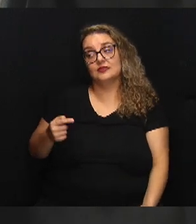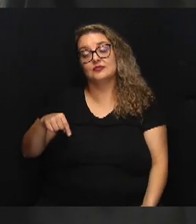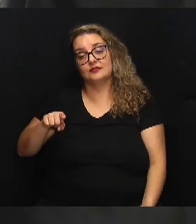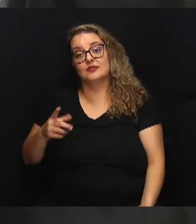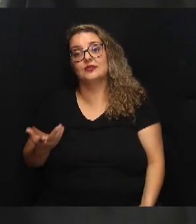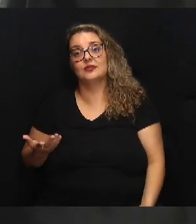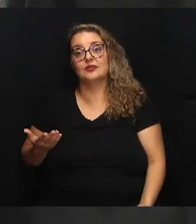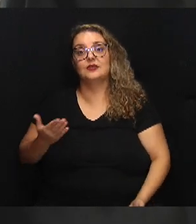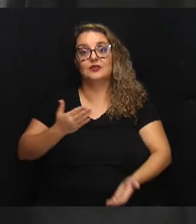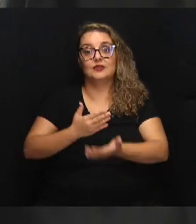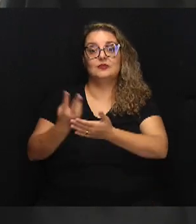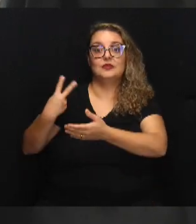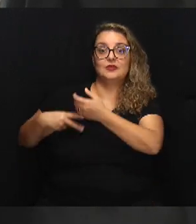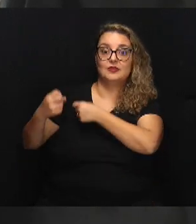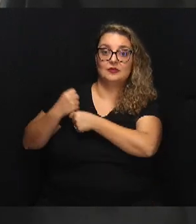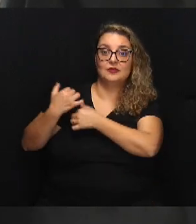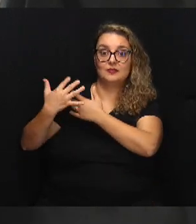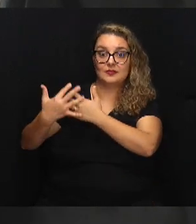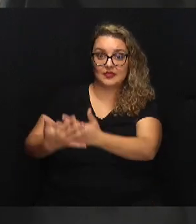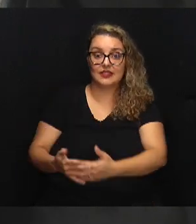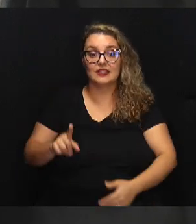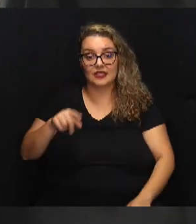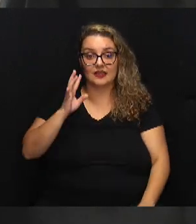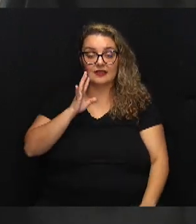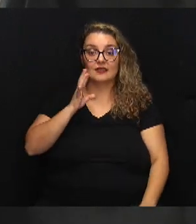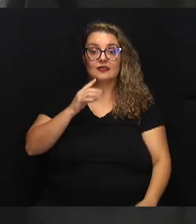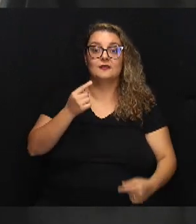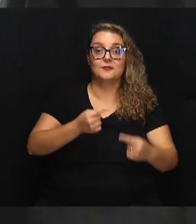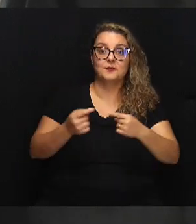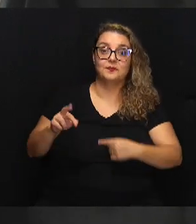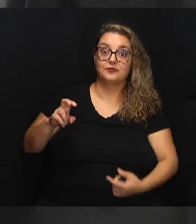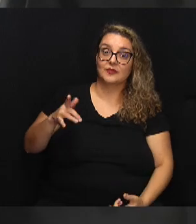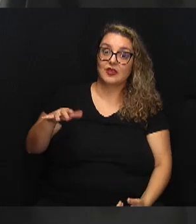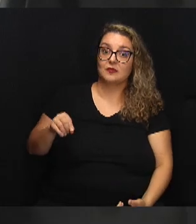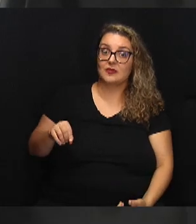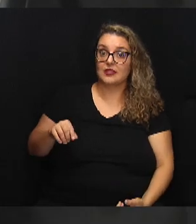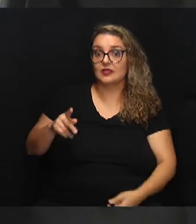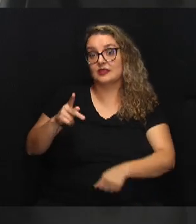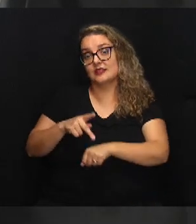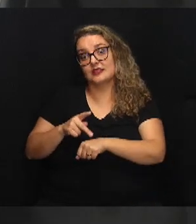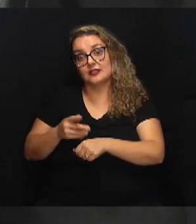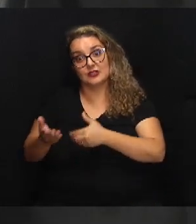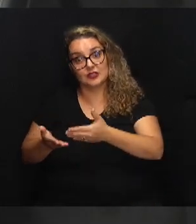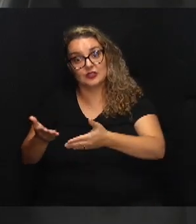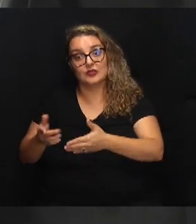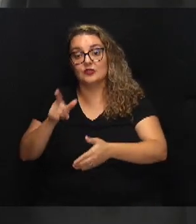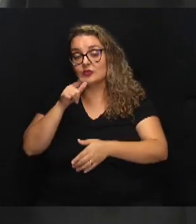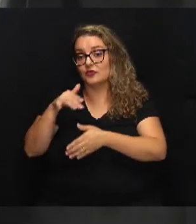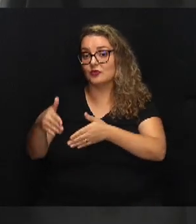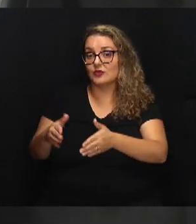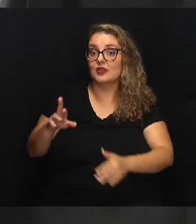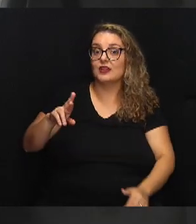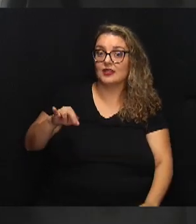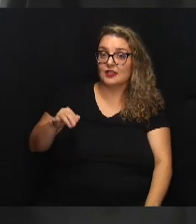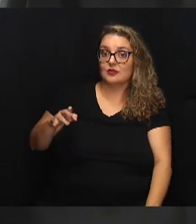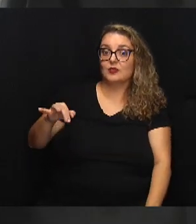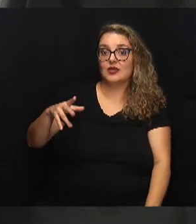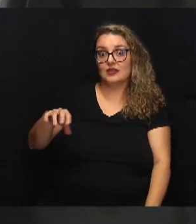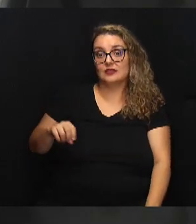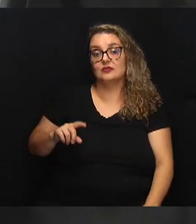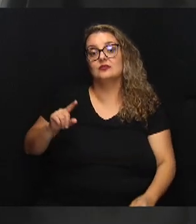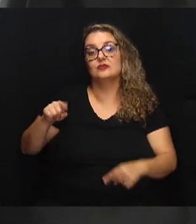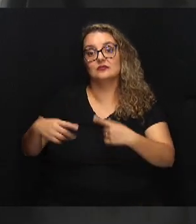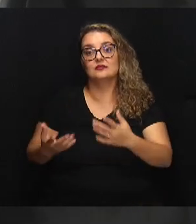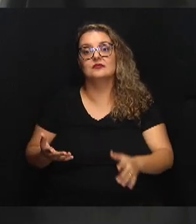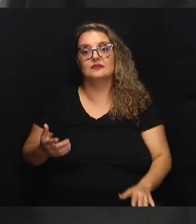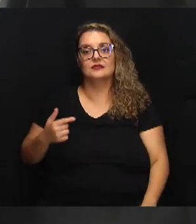Começou há 2 anos, que é Sim. muito legal, porque é o debate sobre o Ribeirão das Pedras, a Sim. preservação do Ribeirão e de outros, né? Então